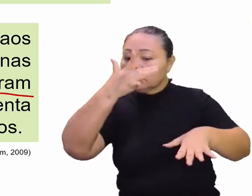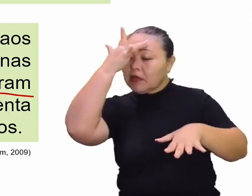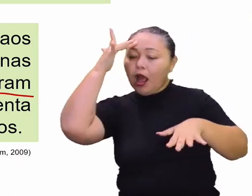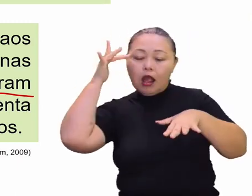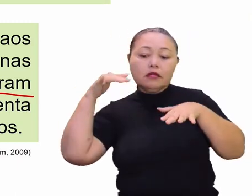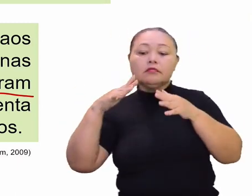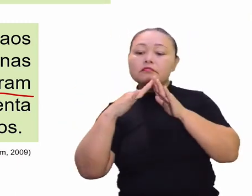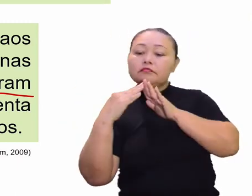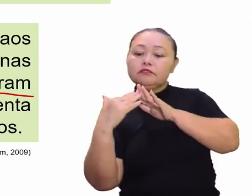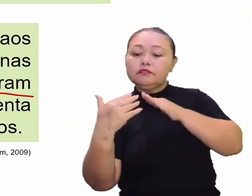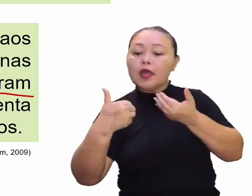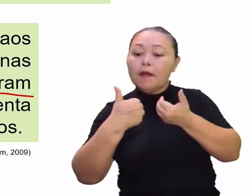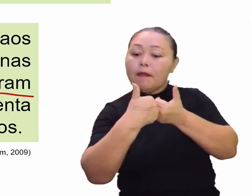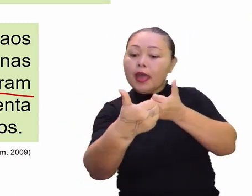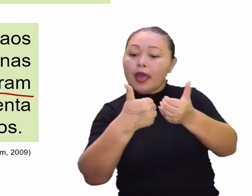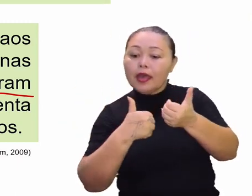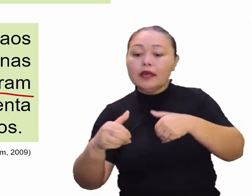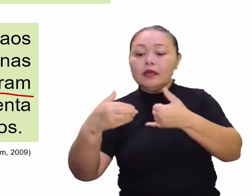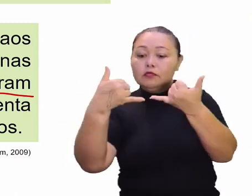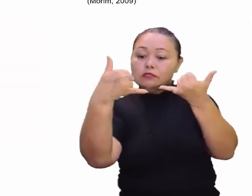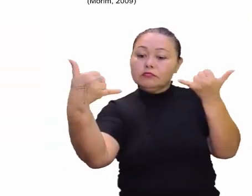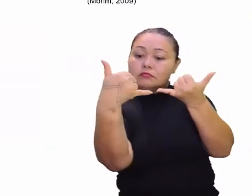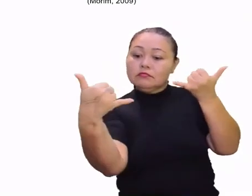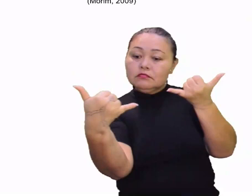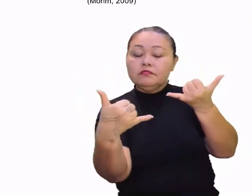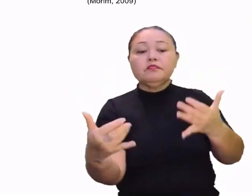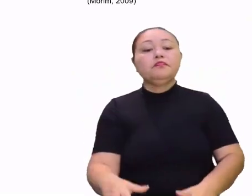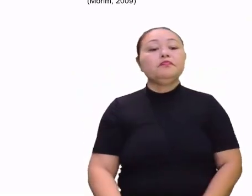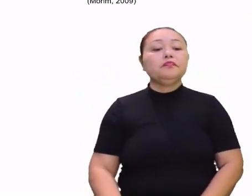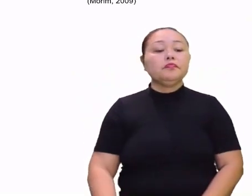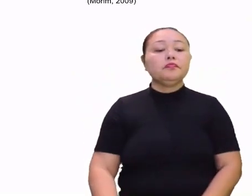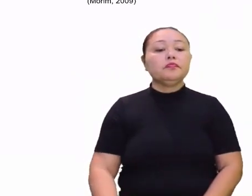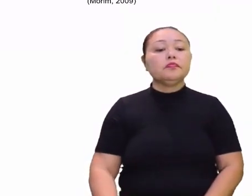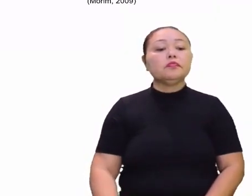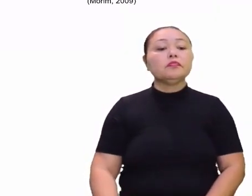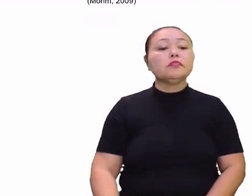partir das linhas. Vila Rondônia, que é de Paraná hoje. Vamos lá?